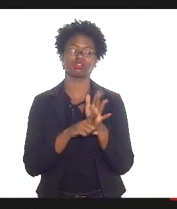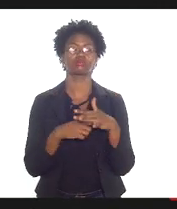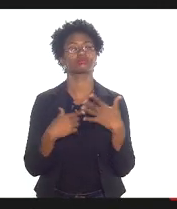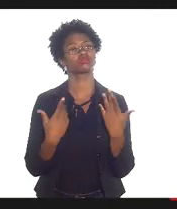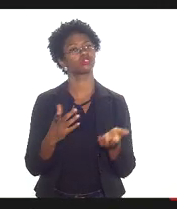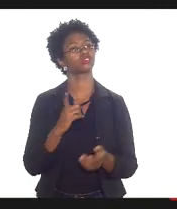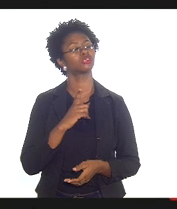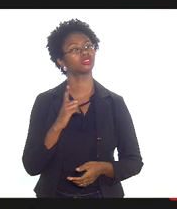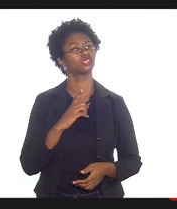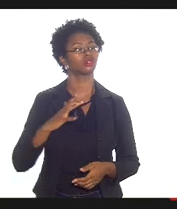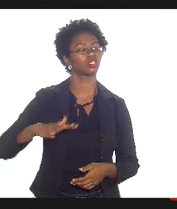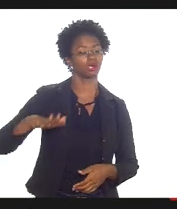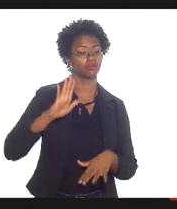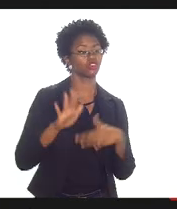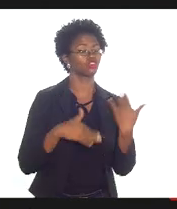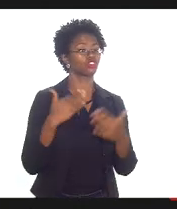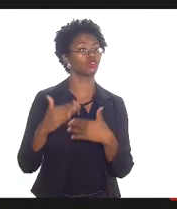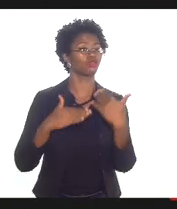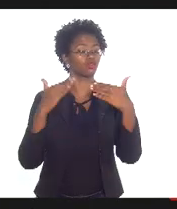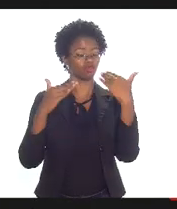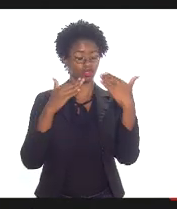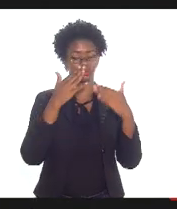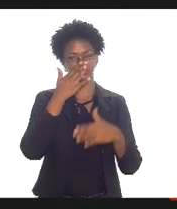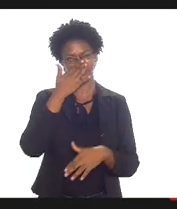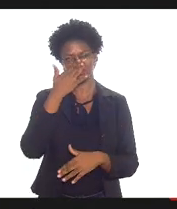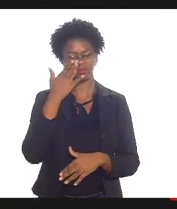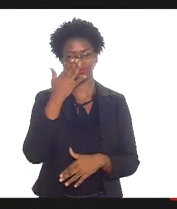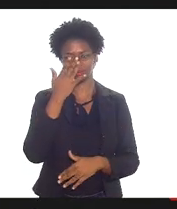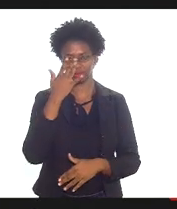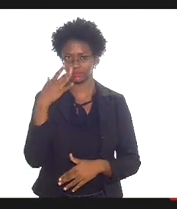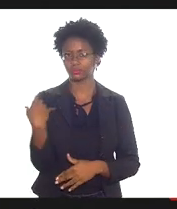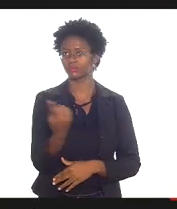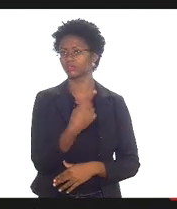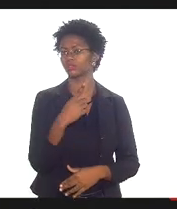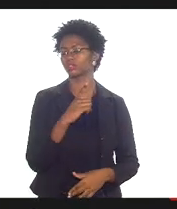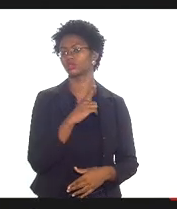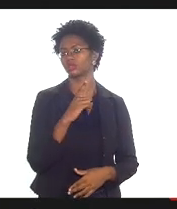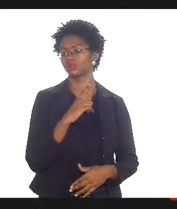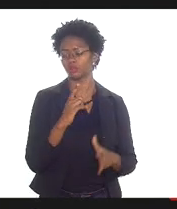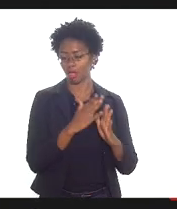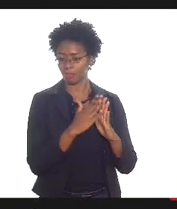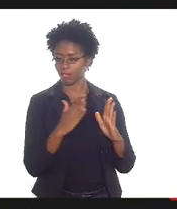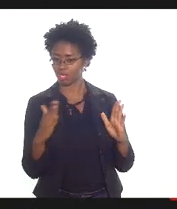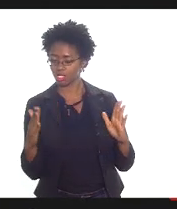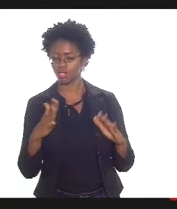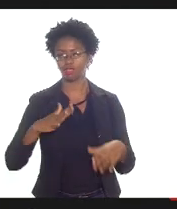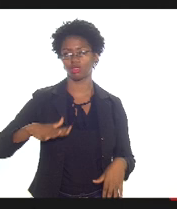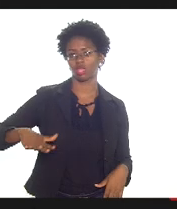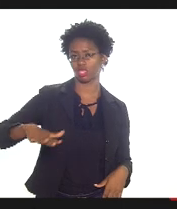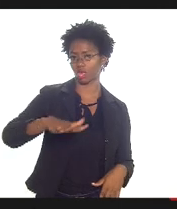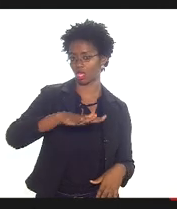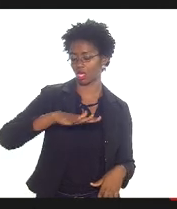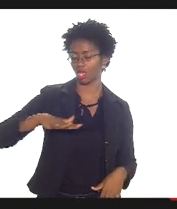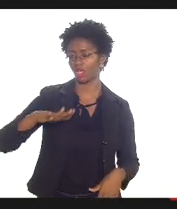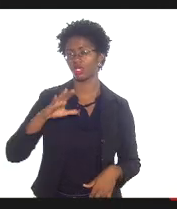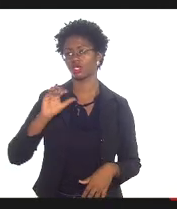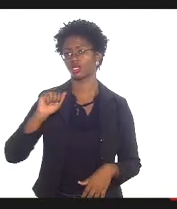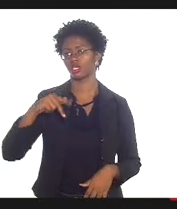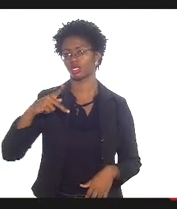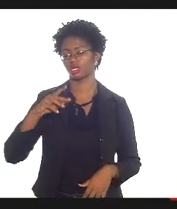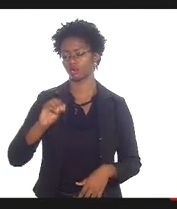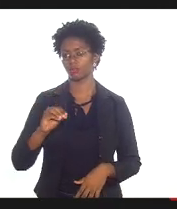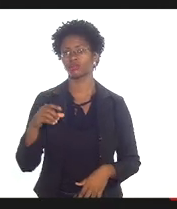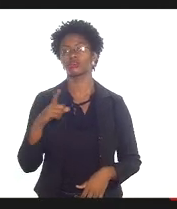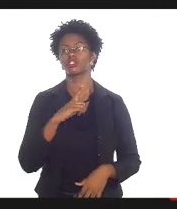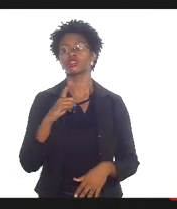campo sendo desenvolvido, a gente tem uma fase do campo onde você faz o grosso